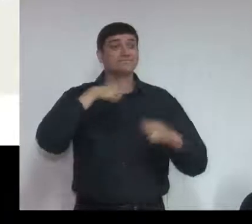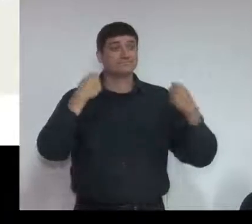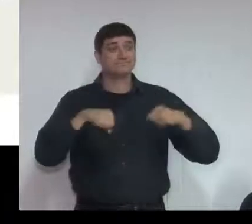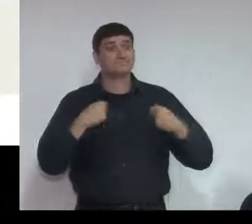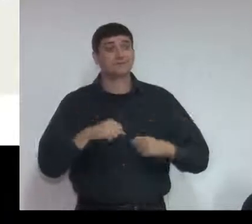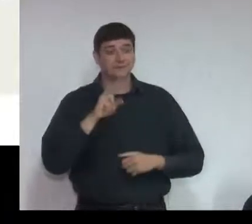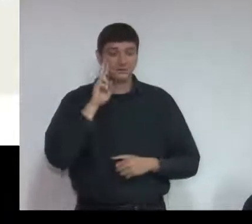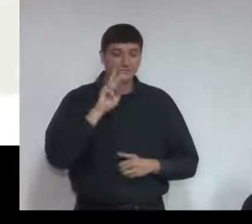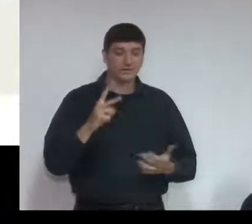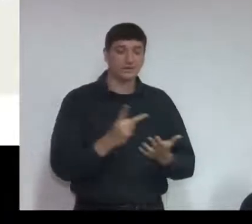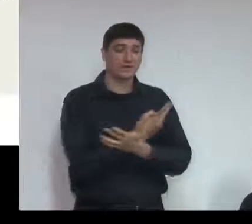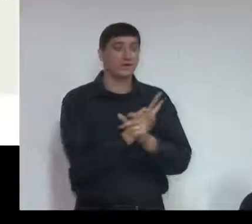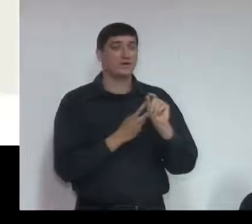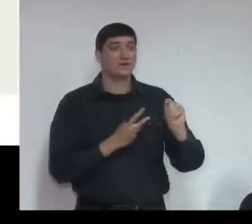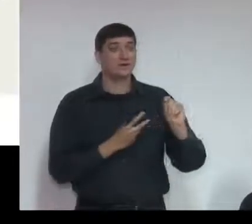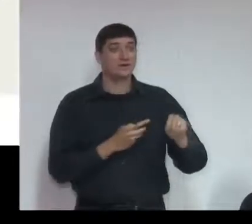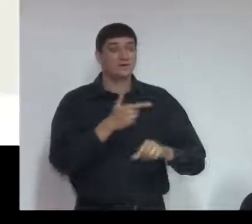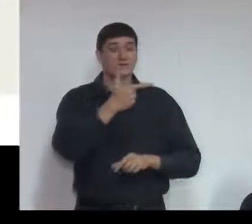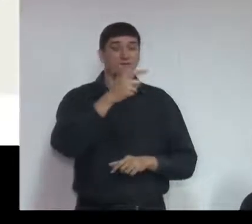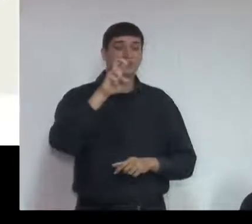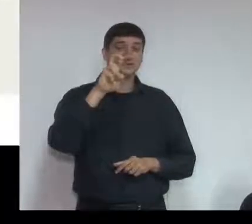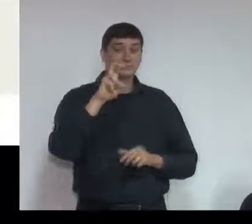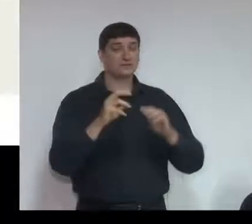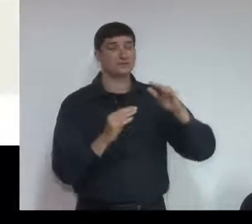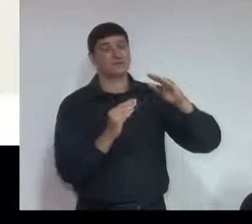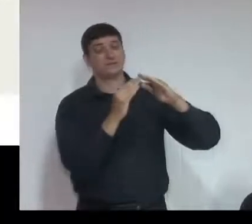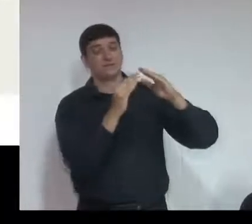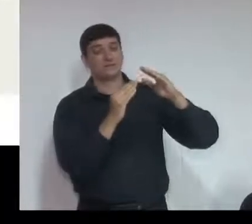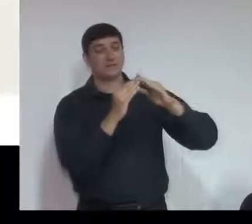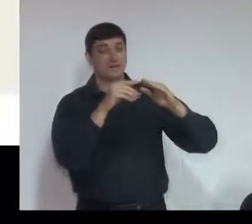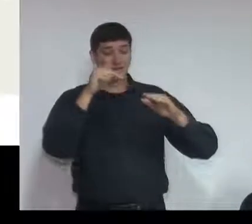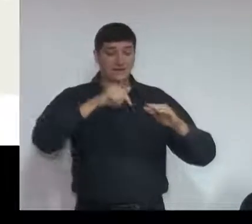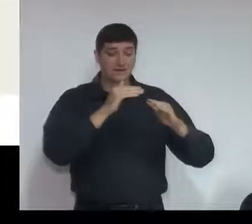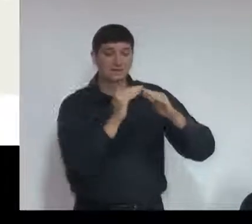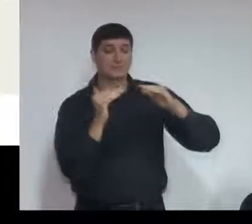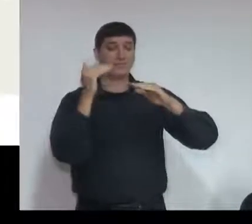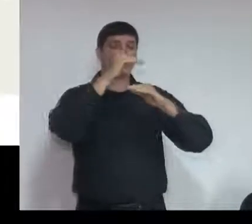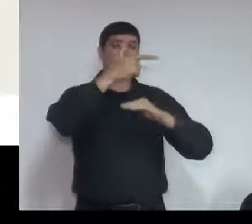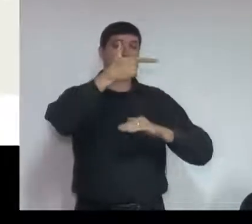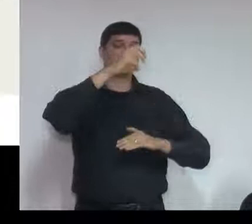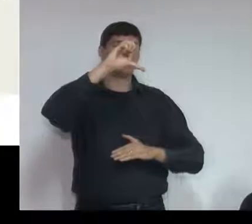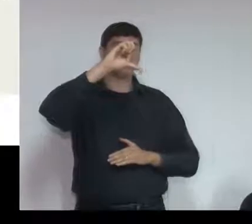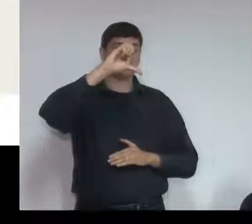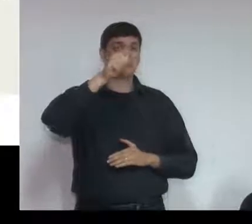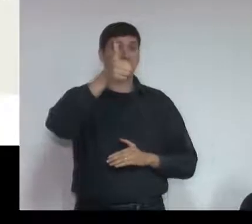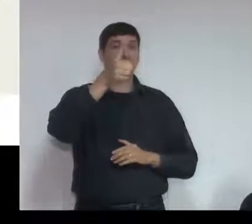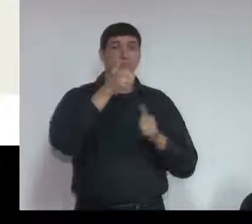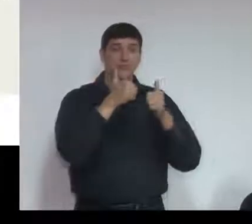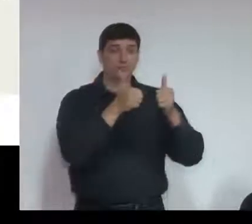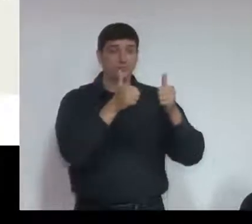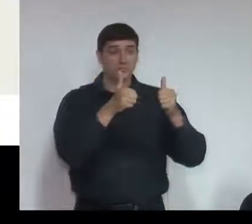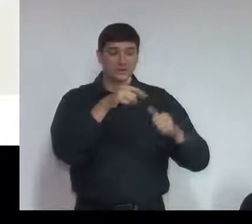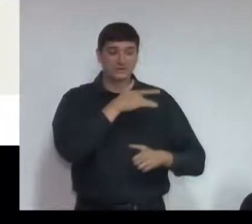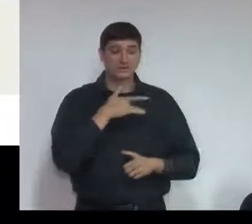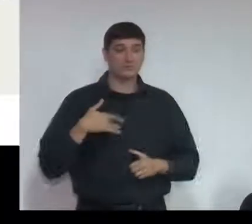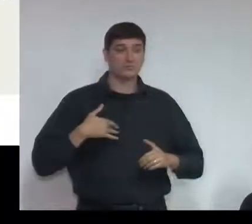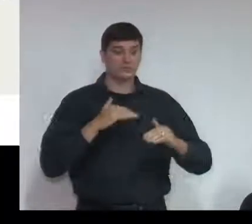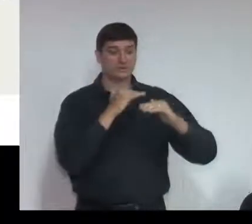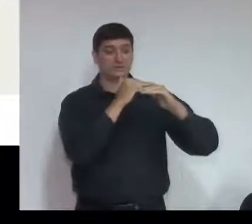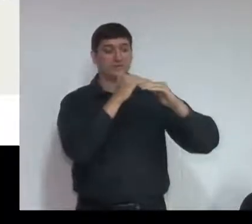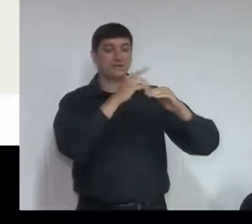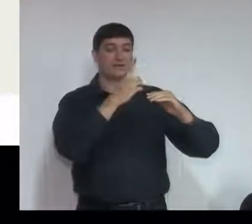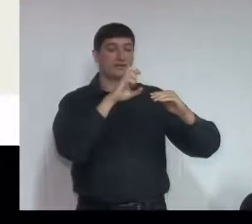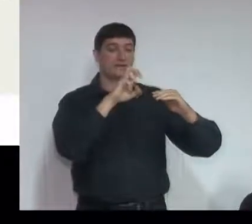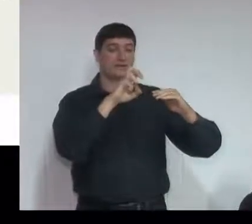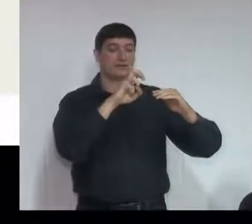Então, 25% é o mínimo necessário. Vinhedo gasta 29%, é o ponto positivo, não é? Saúde, o mínimo é 15%. A